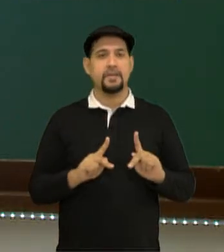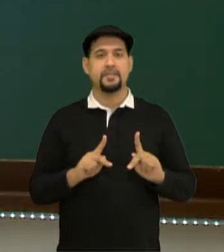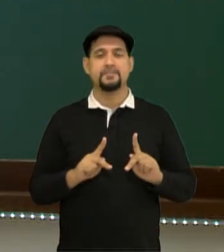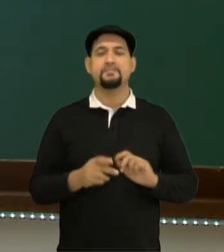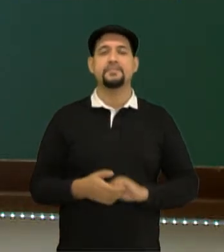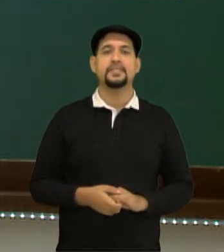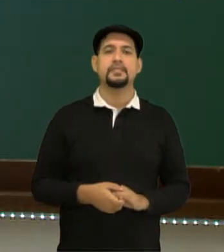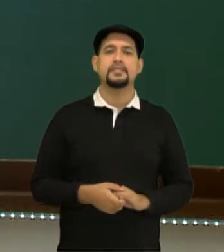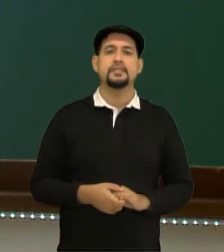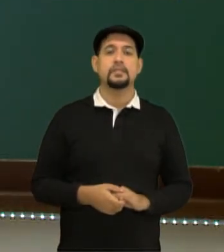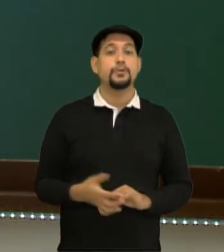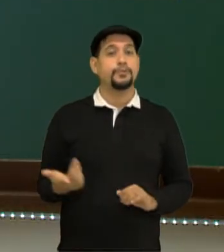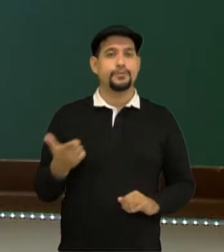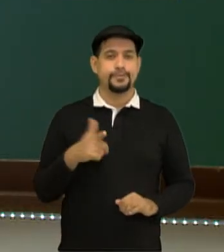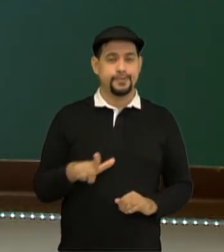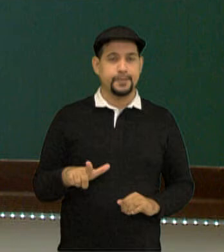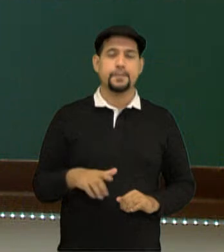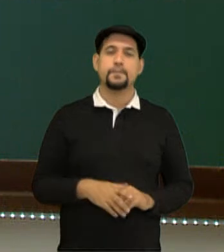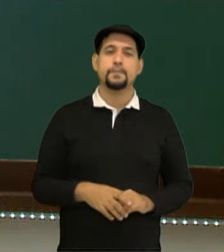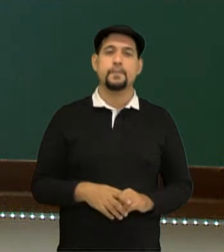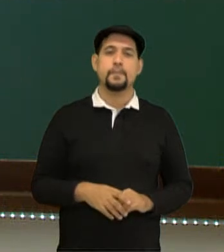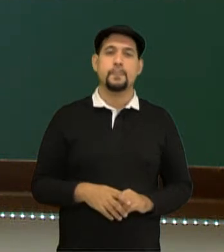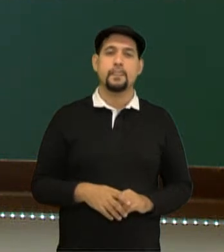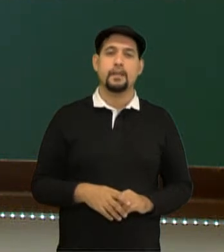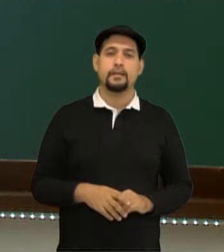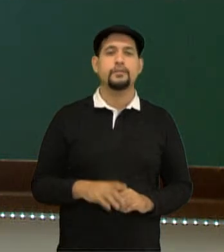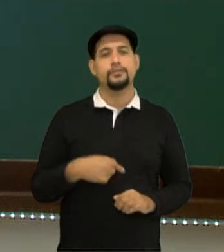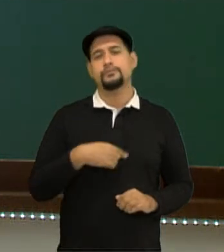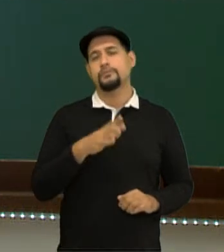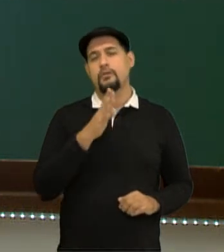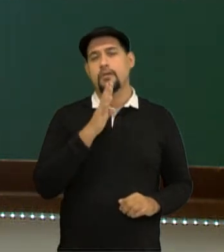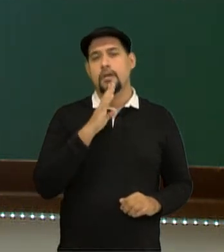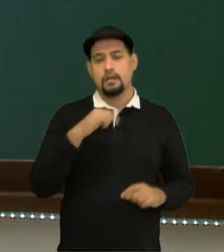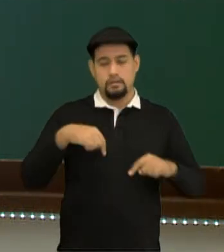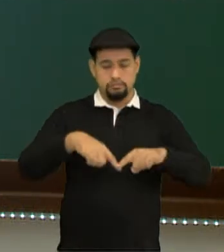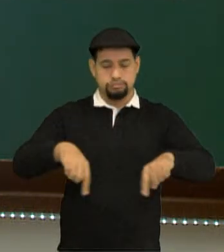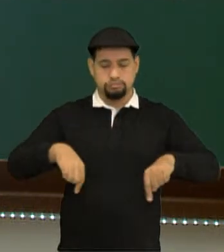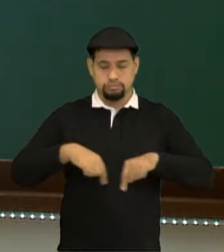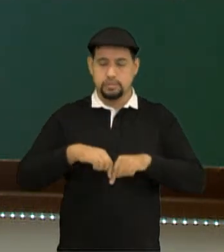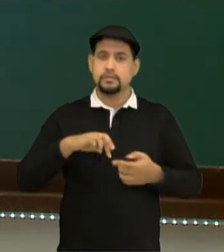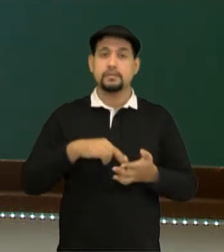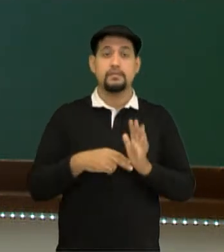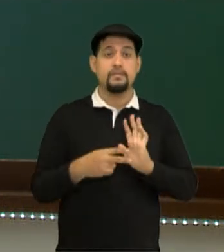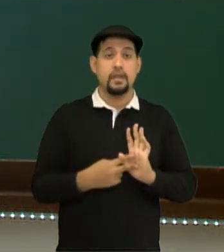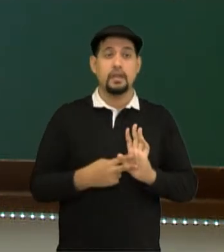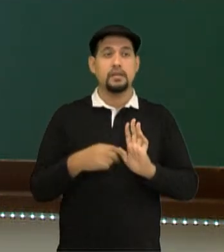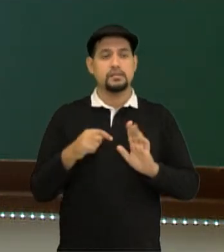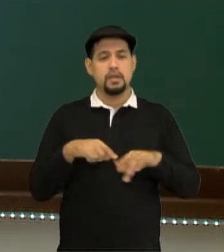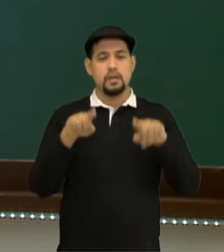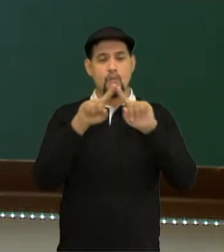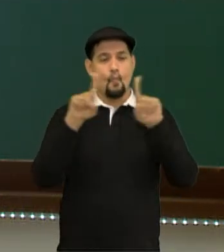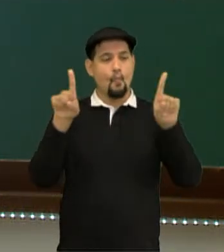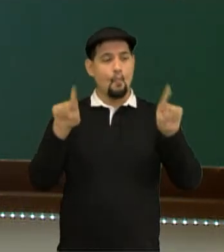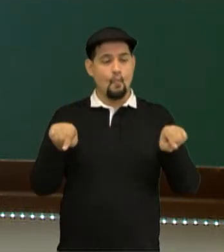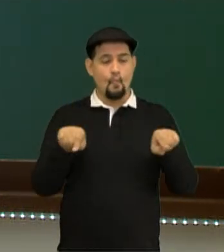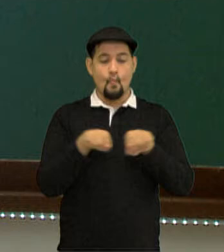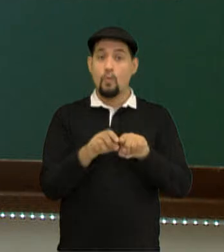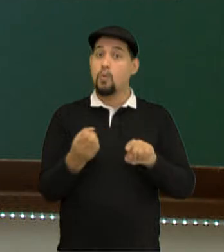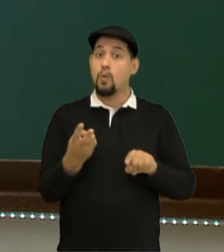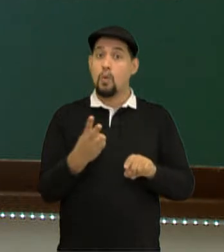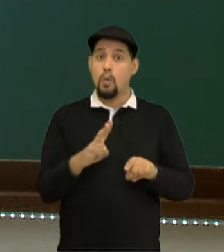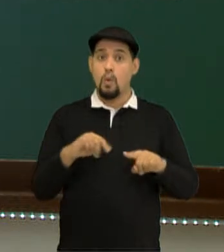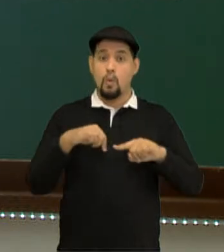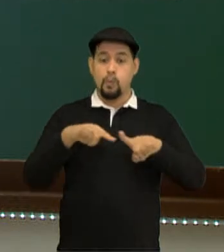gente? Continuando, o cilindro a gente já sabe que ele pode ser reto ou ele pode ser